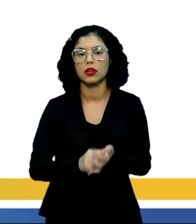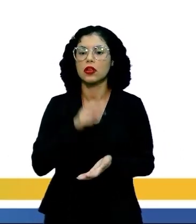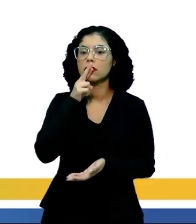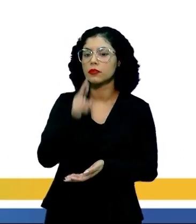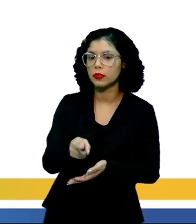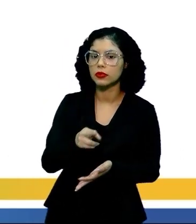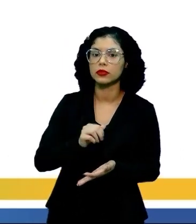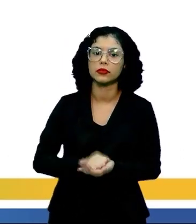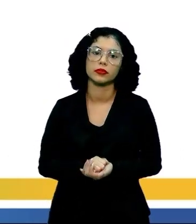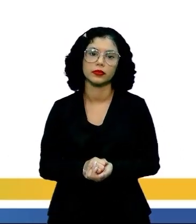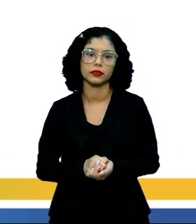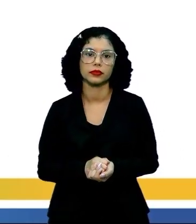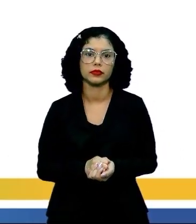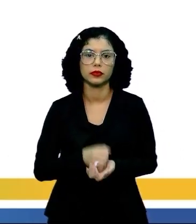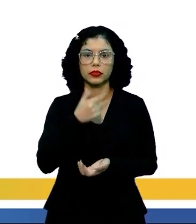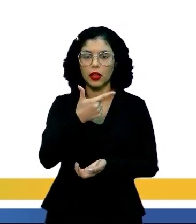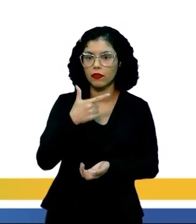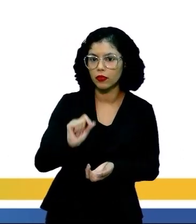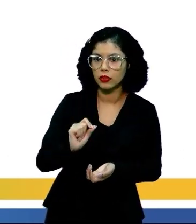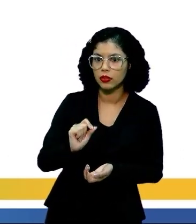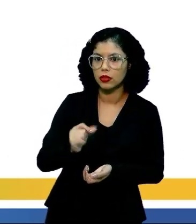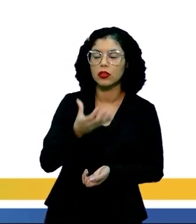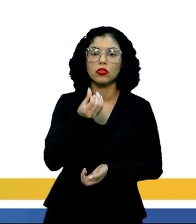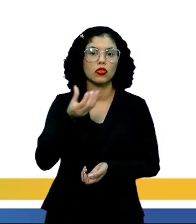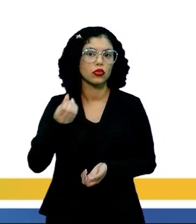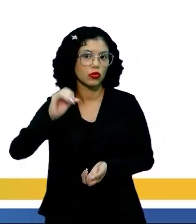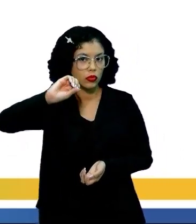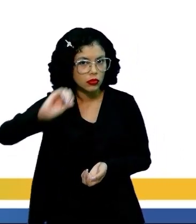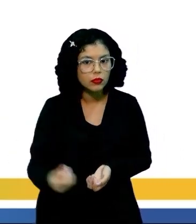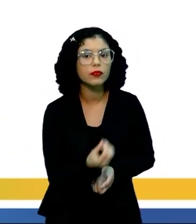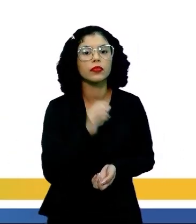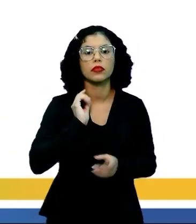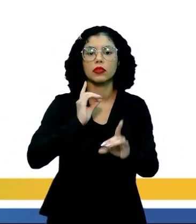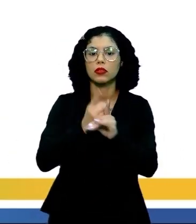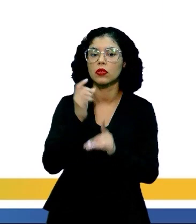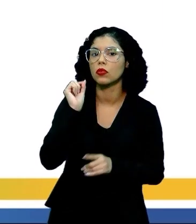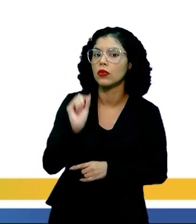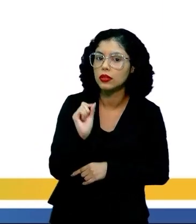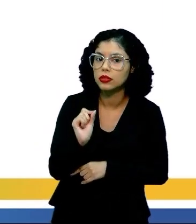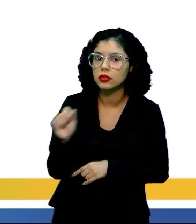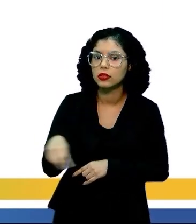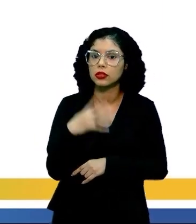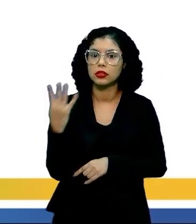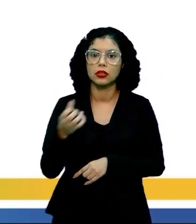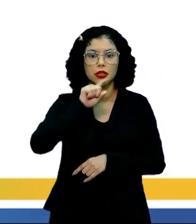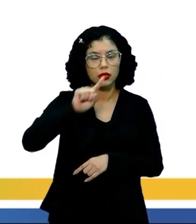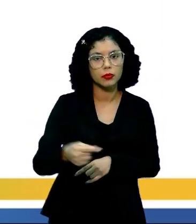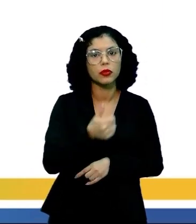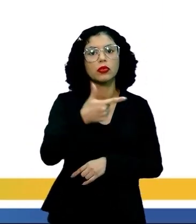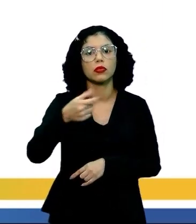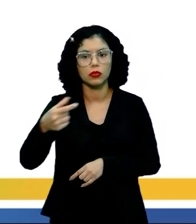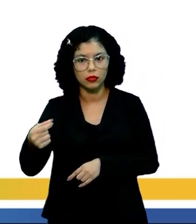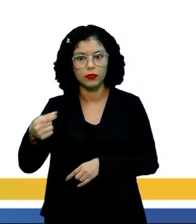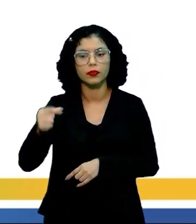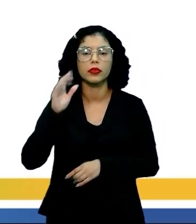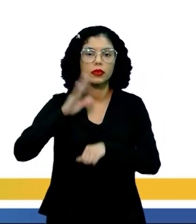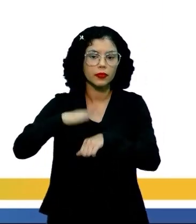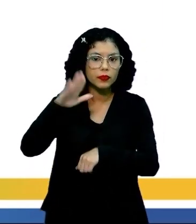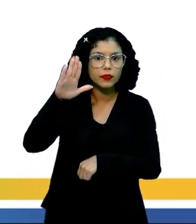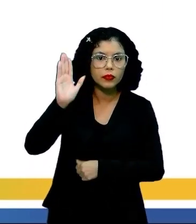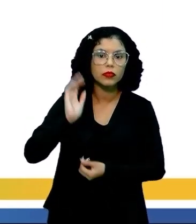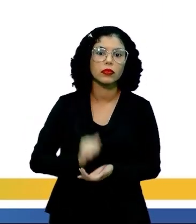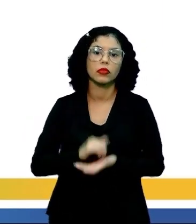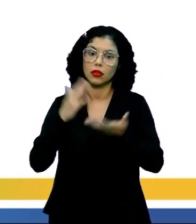calculando 20%, 20% de 6.000, eu vou encontrar exatamente o quê? 1.200 bombons a